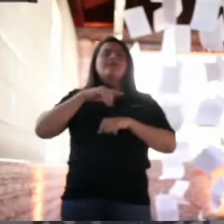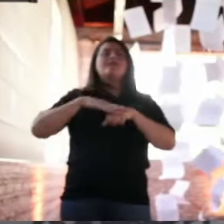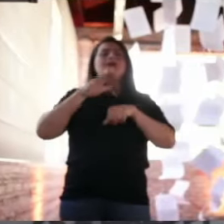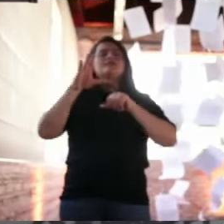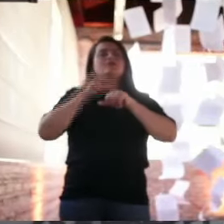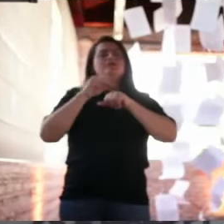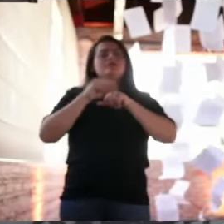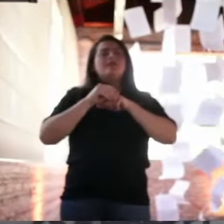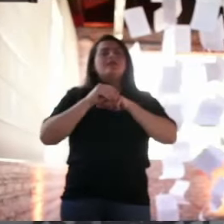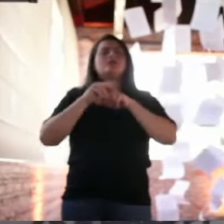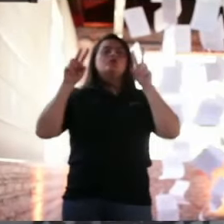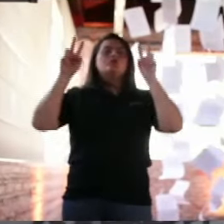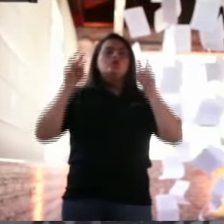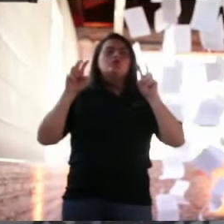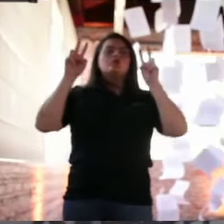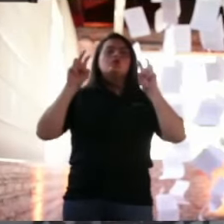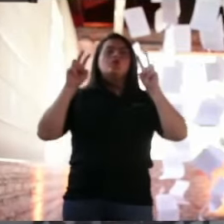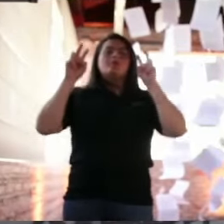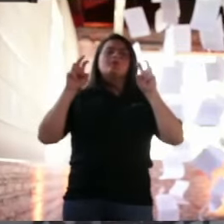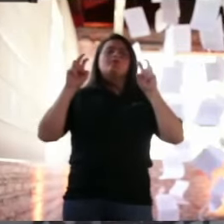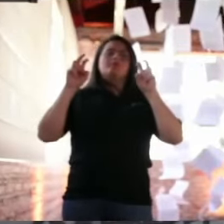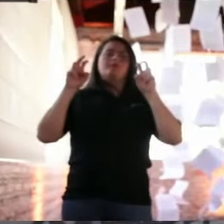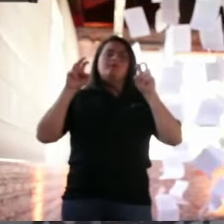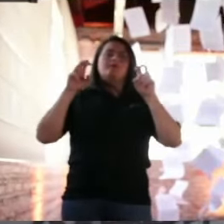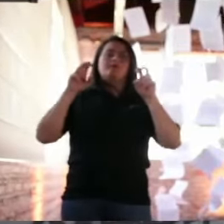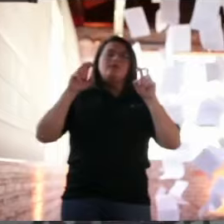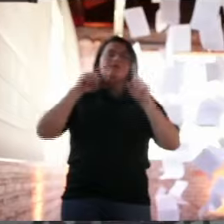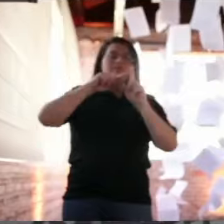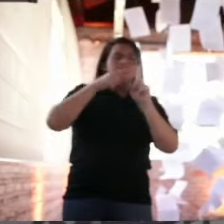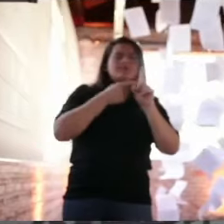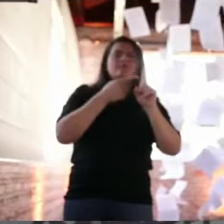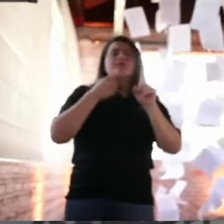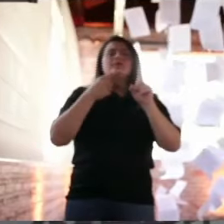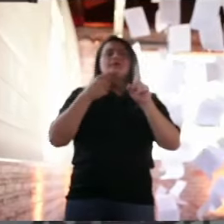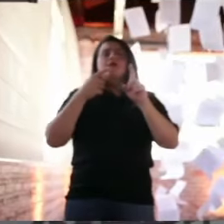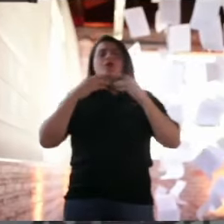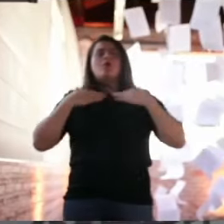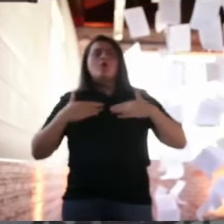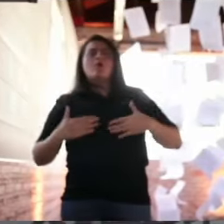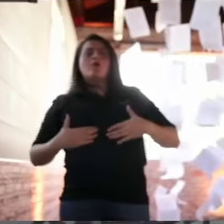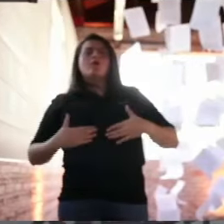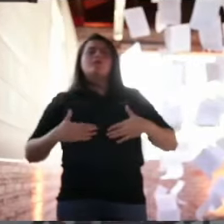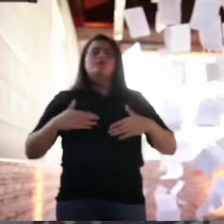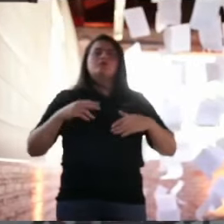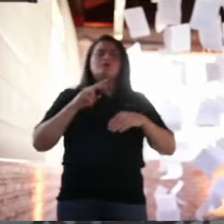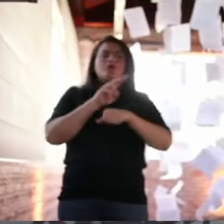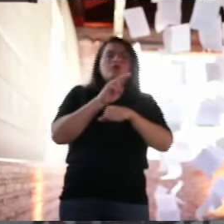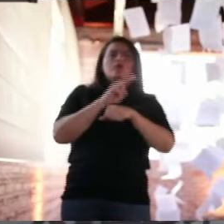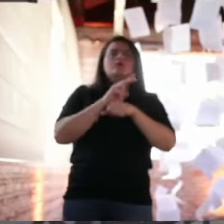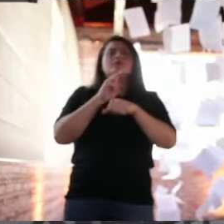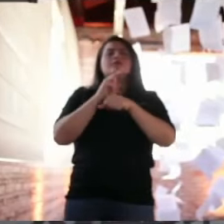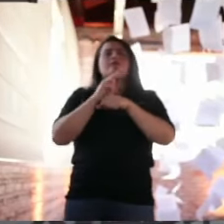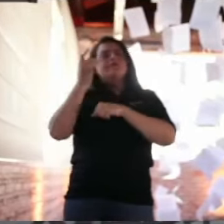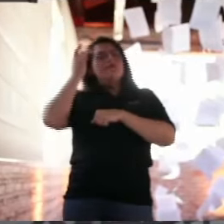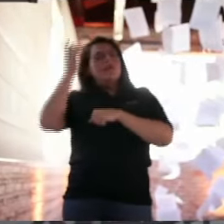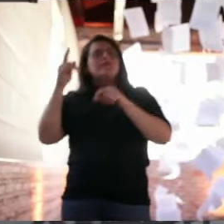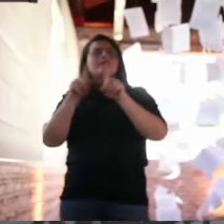em torno da fertilidade né em torno de Corpos dóceis fartos e férteis